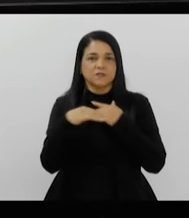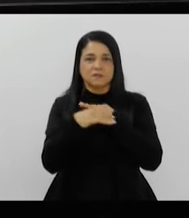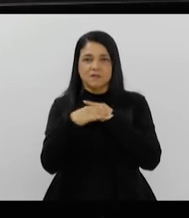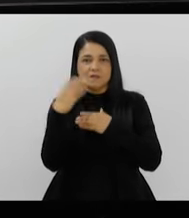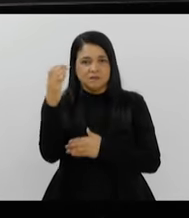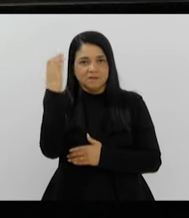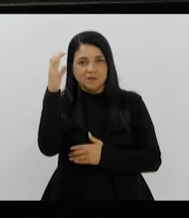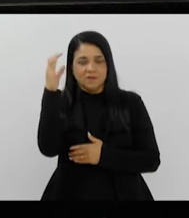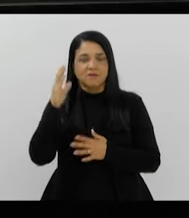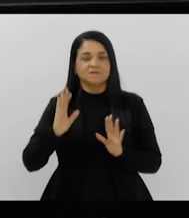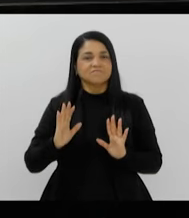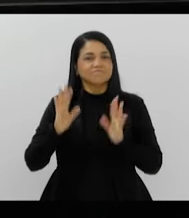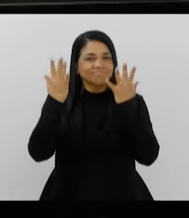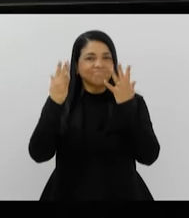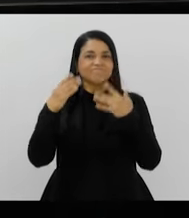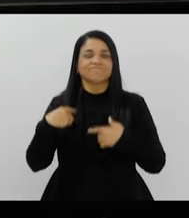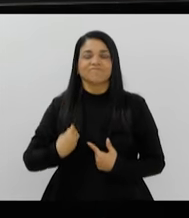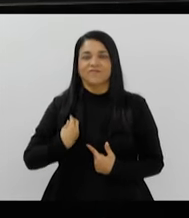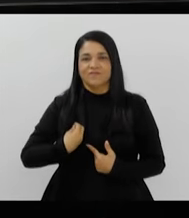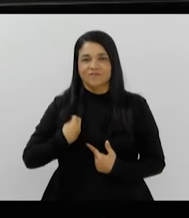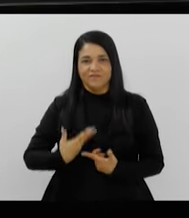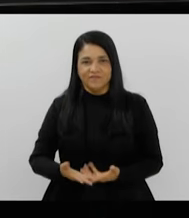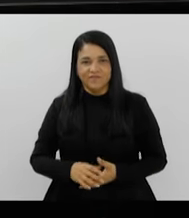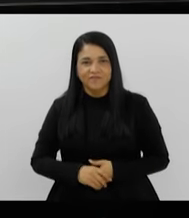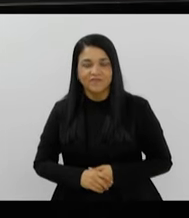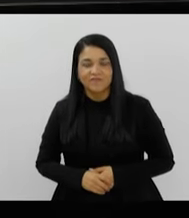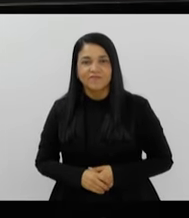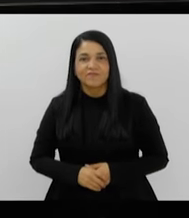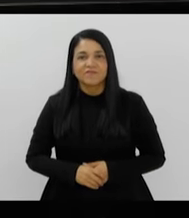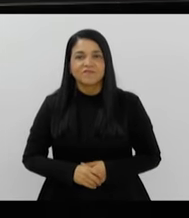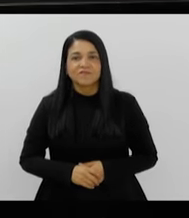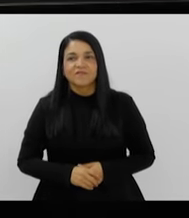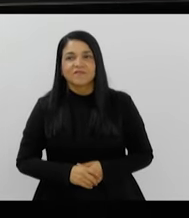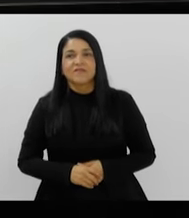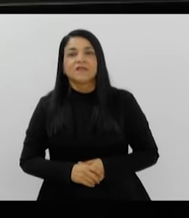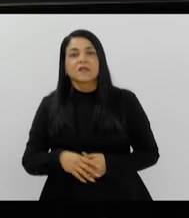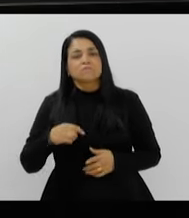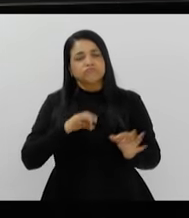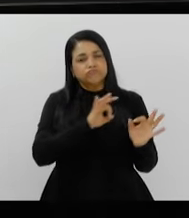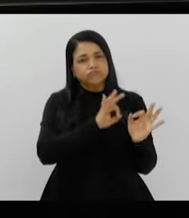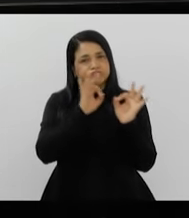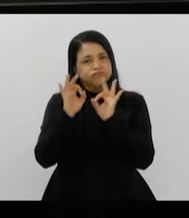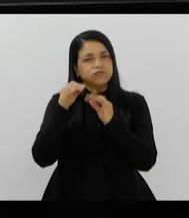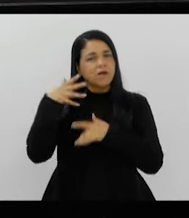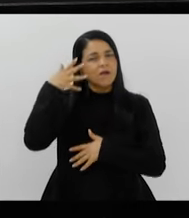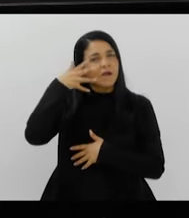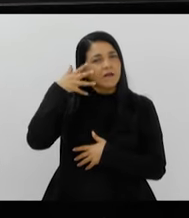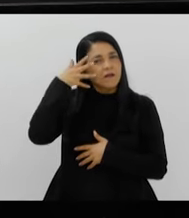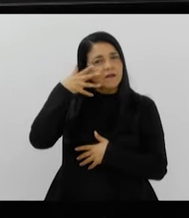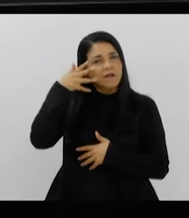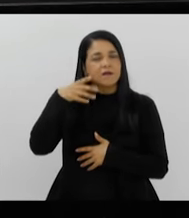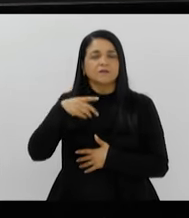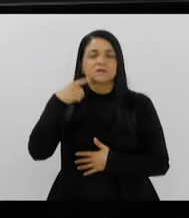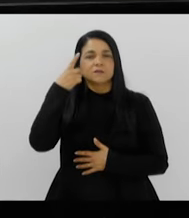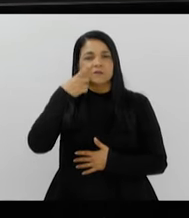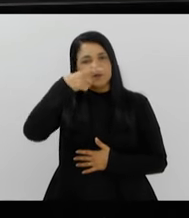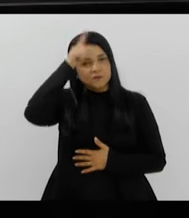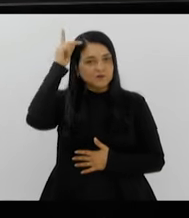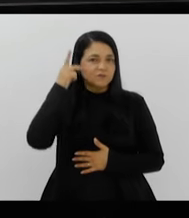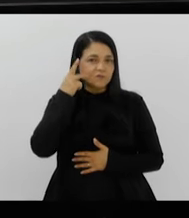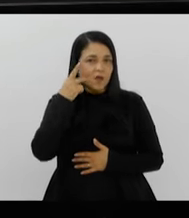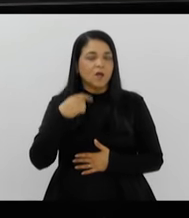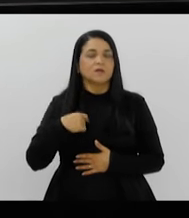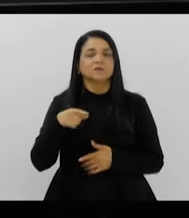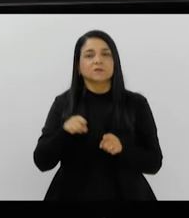e viva Niterói. Senhora Presidente, eu assisti aqui atentamente os discursos do deputado Luiz Paulo e da deputada